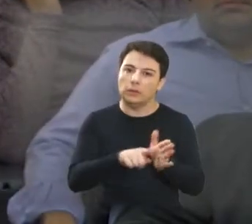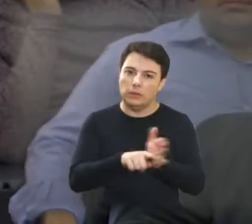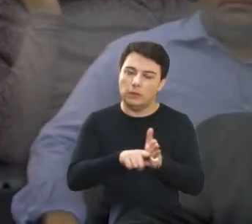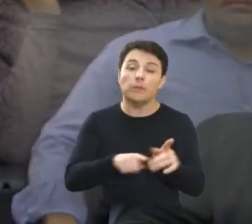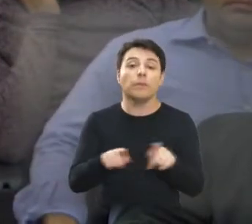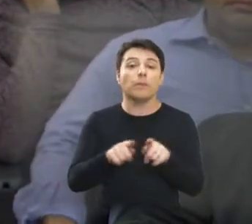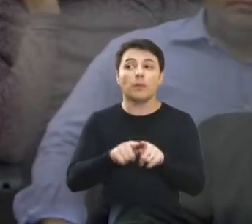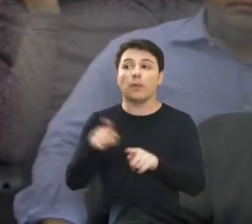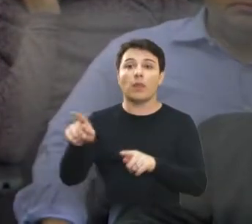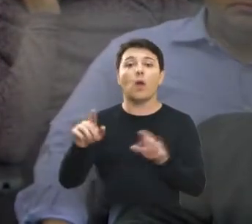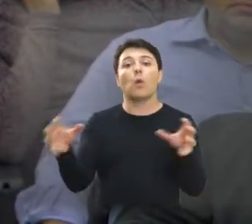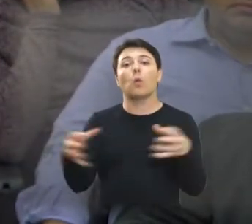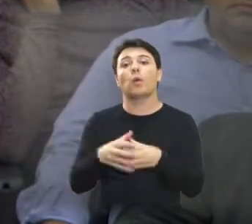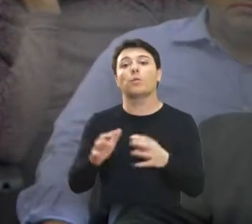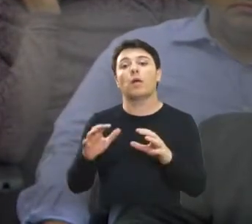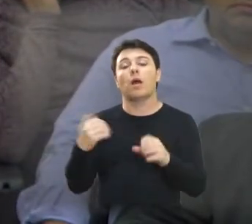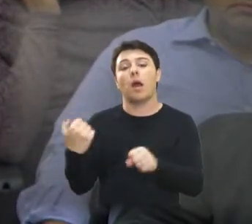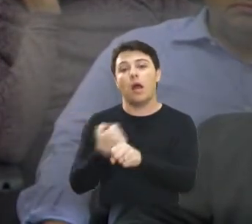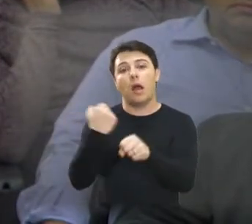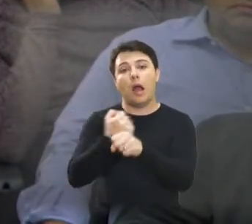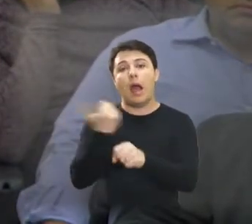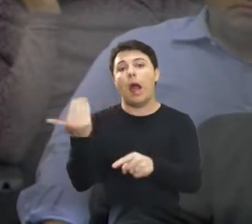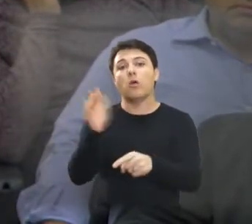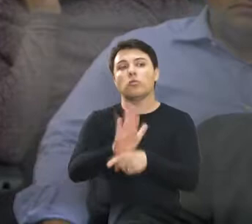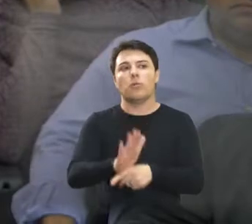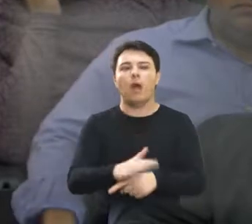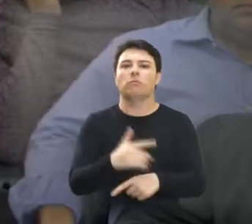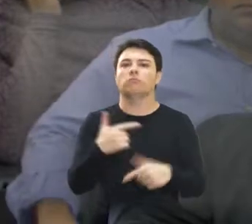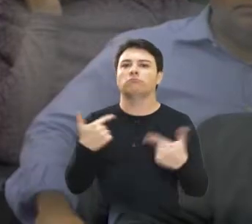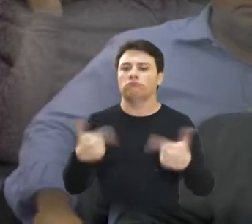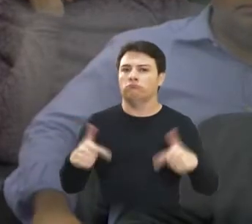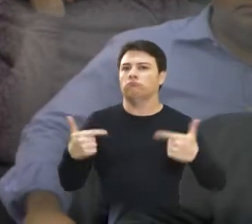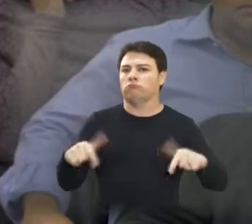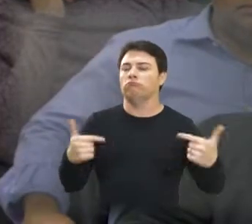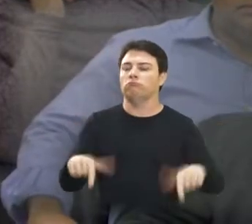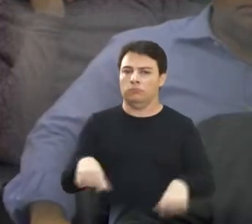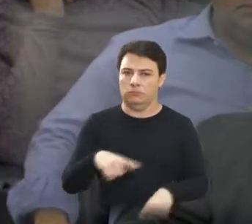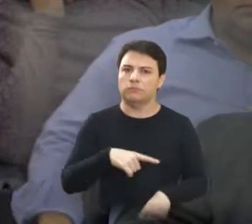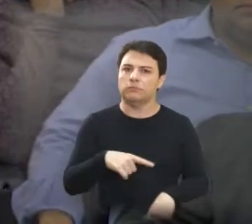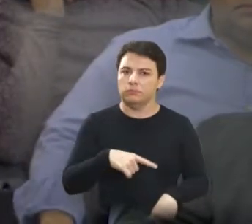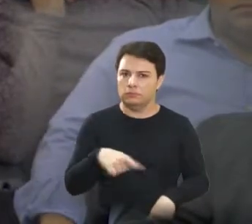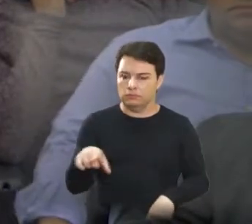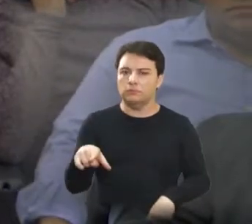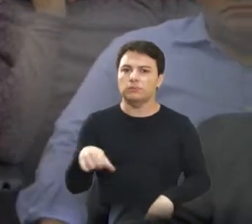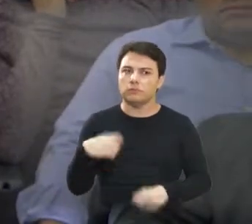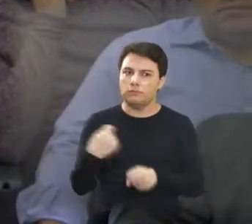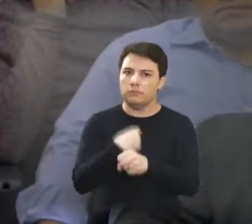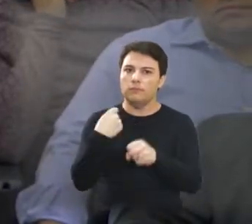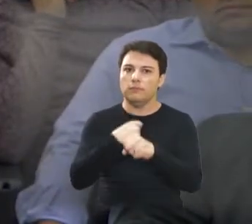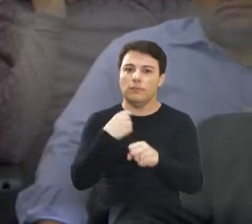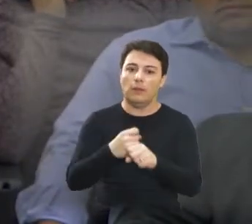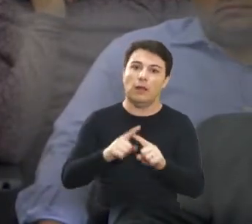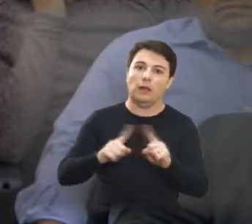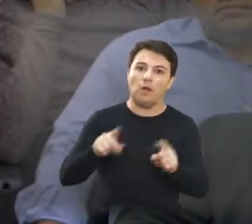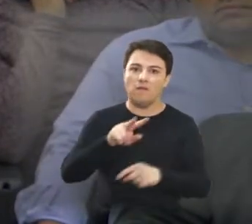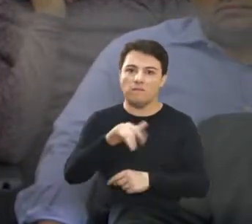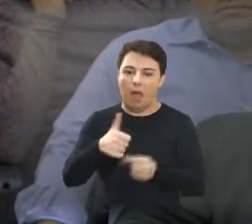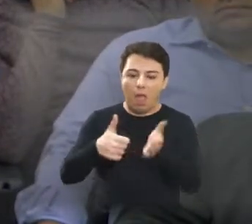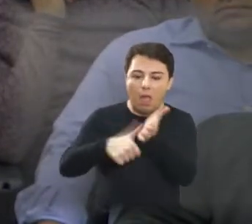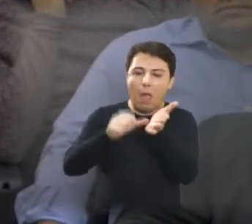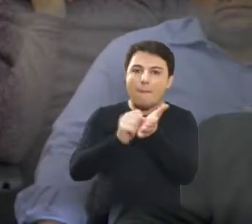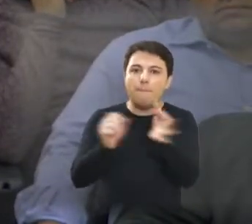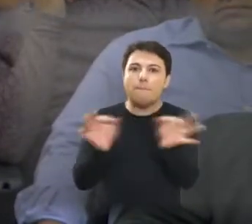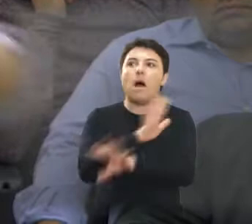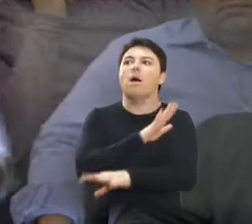construção civil é importante para a geração de emprego, sim. Então, e outra coisa, a gente não vai apertar um botão, vai